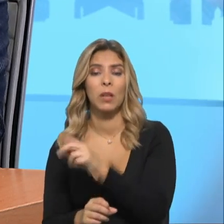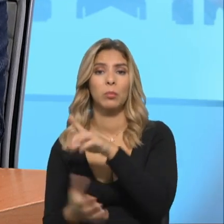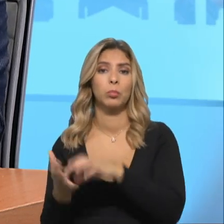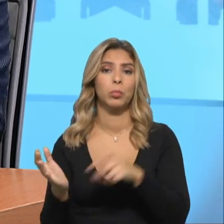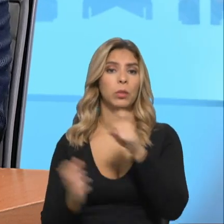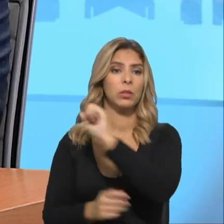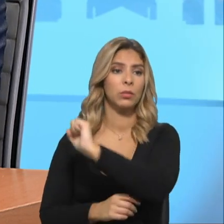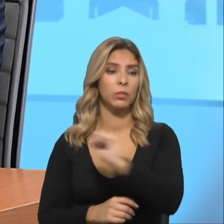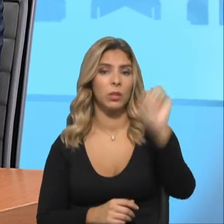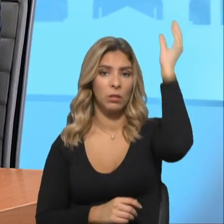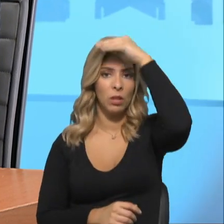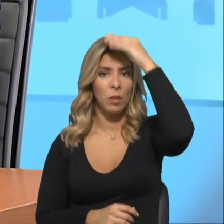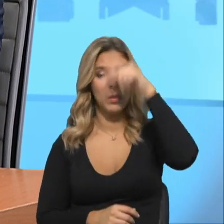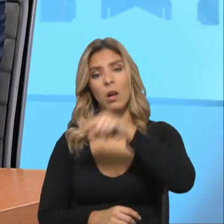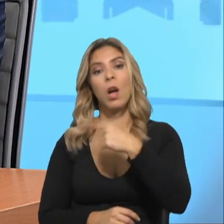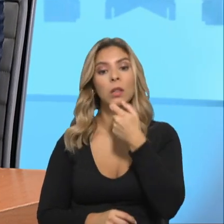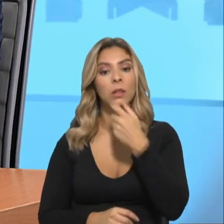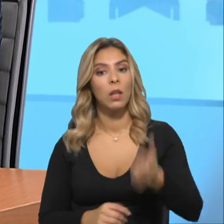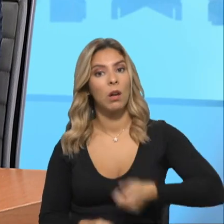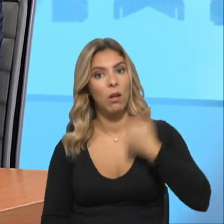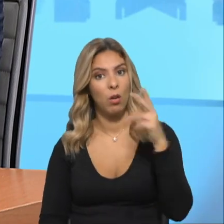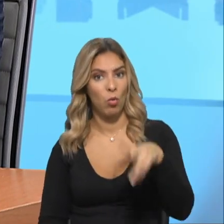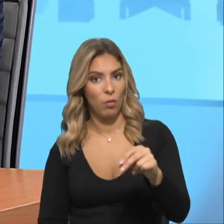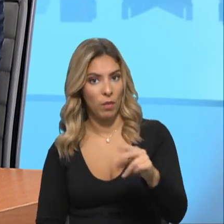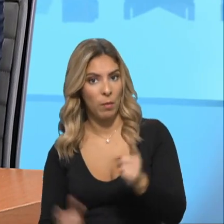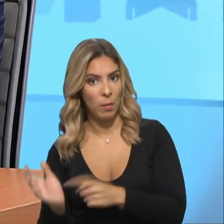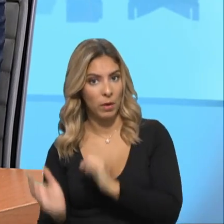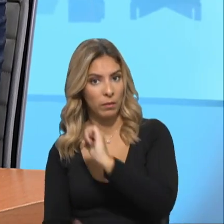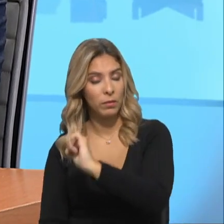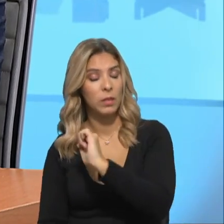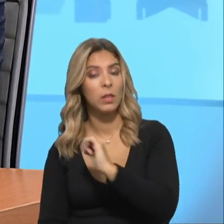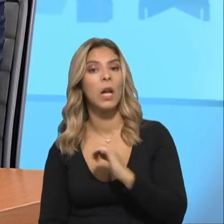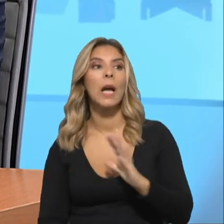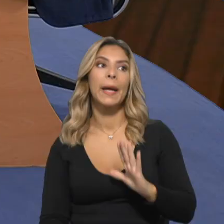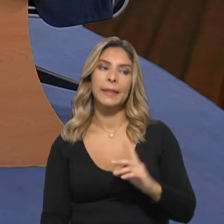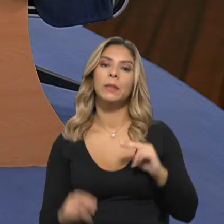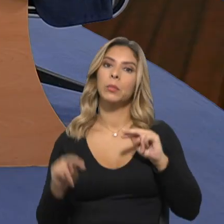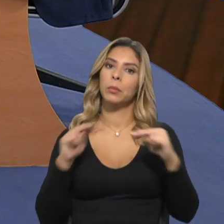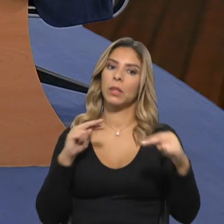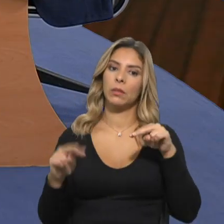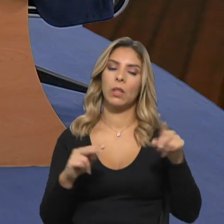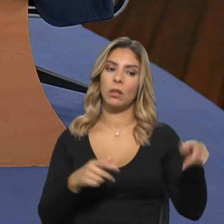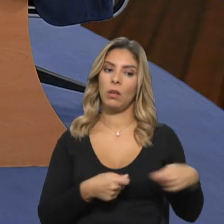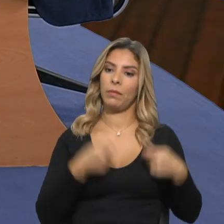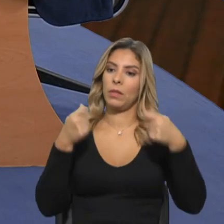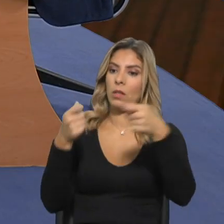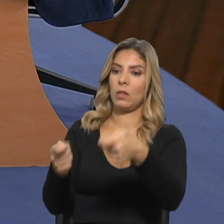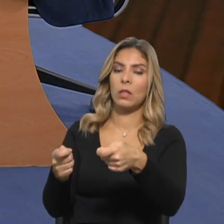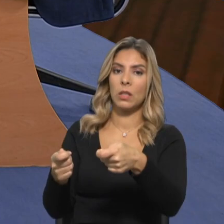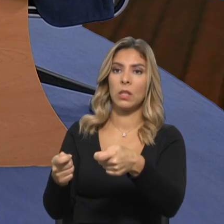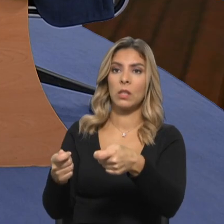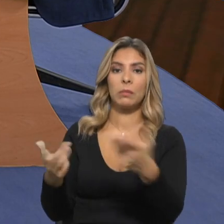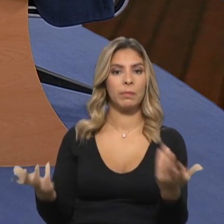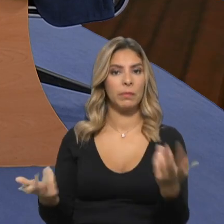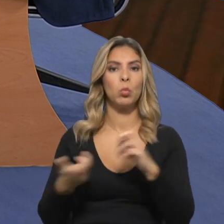Trump. Por exemplo, se vencer as eleições agora em novembro nos Estados Unidos. Nesta perspectiva, a questão do próprio financiamento da ONU torna-se um problema em